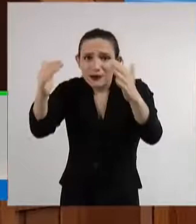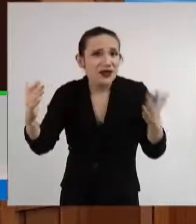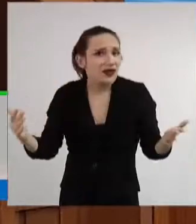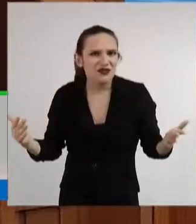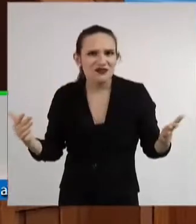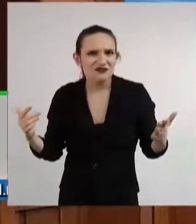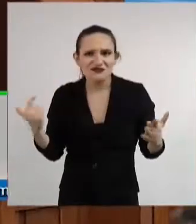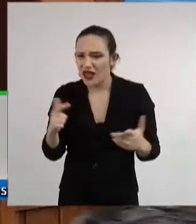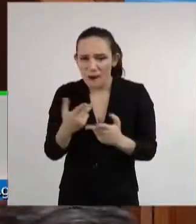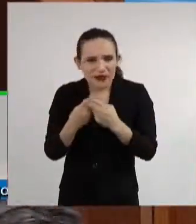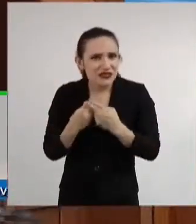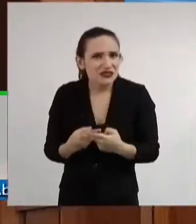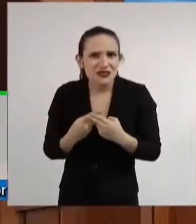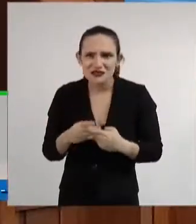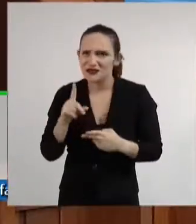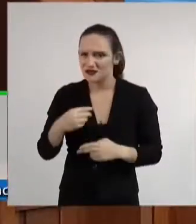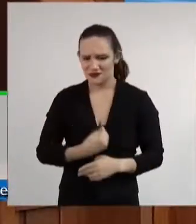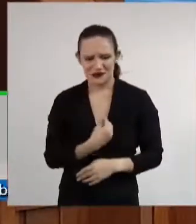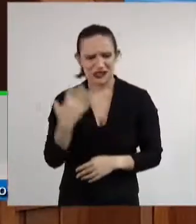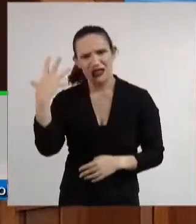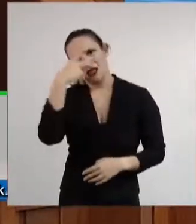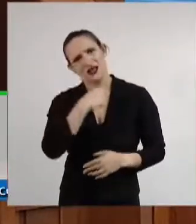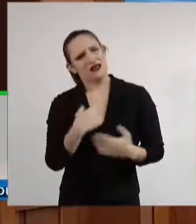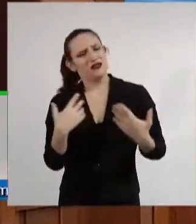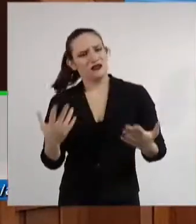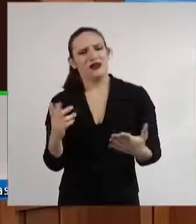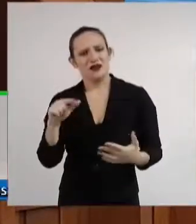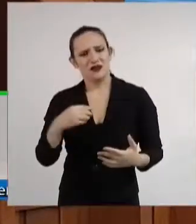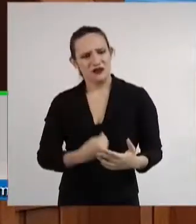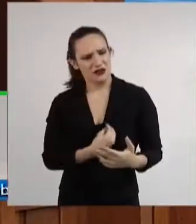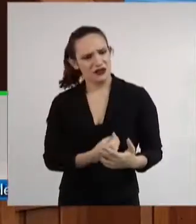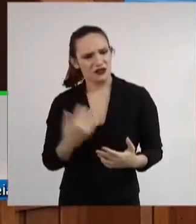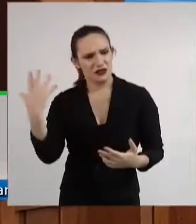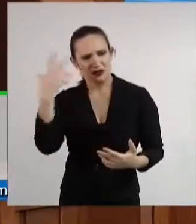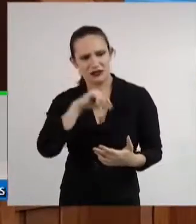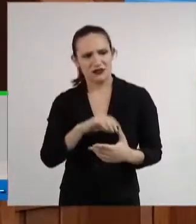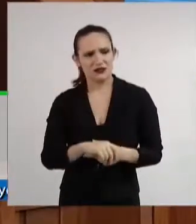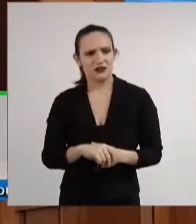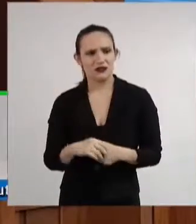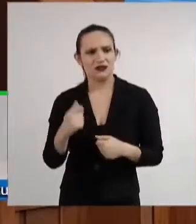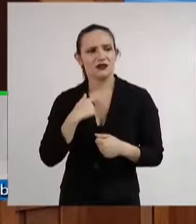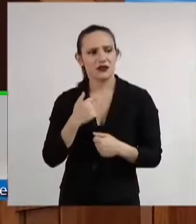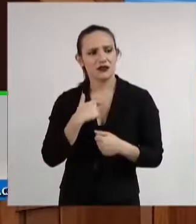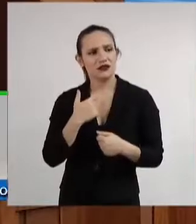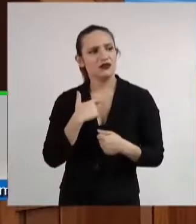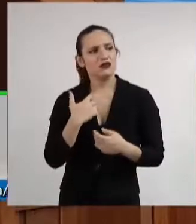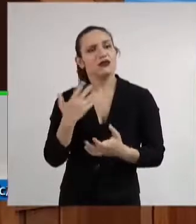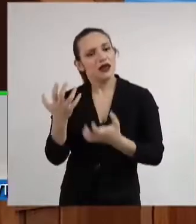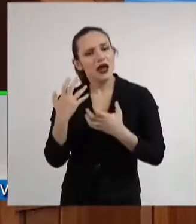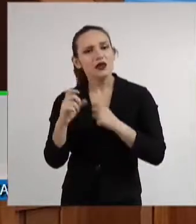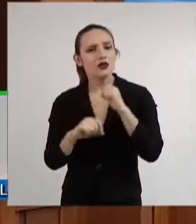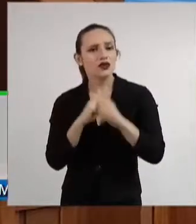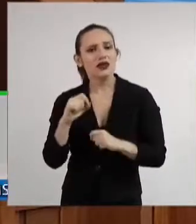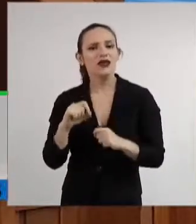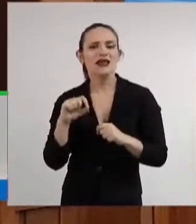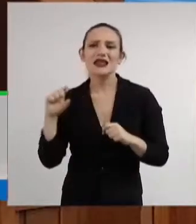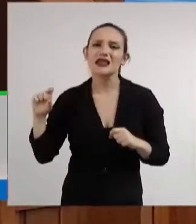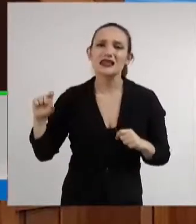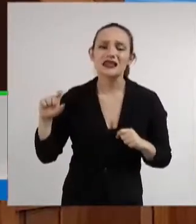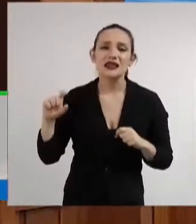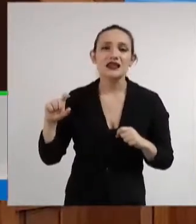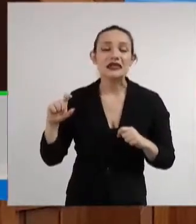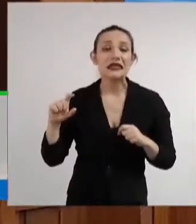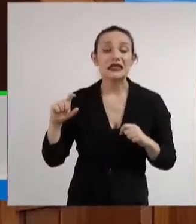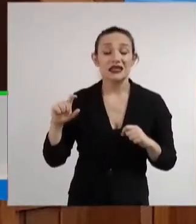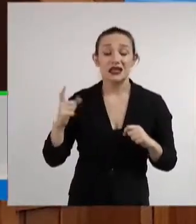a noção. A vida é bela, a vida é muito bela, e é preciso que nós coloquemos cada vez